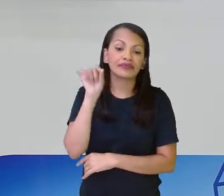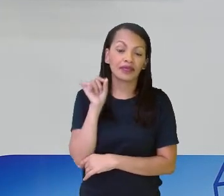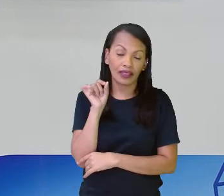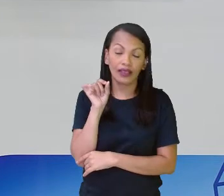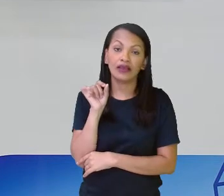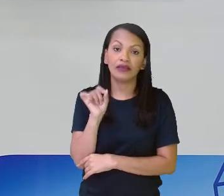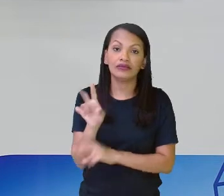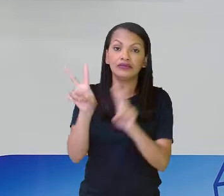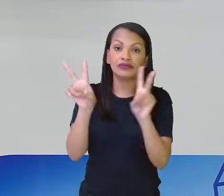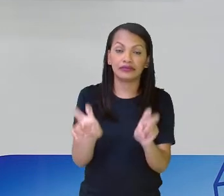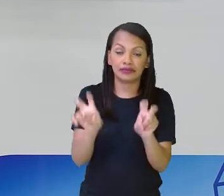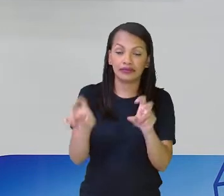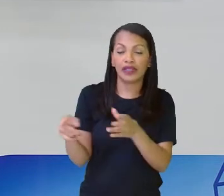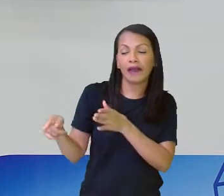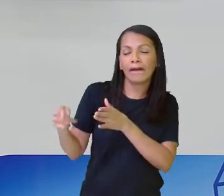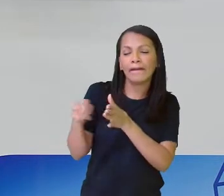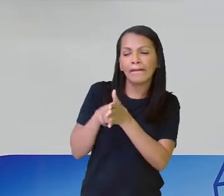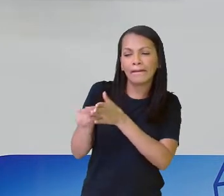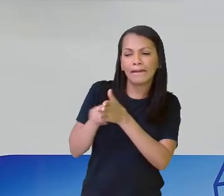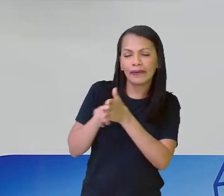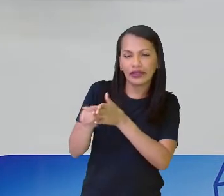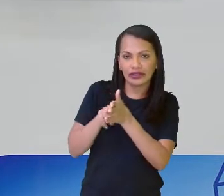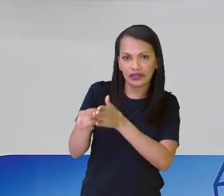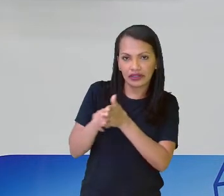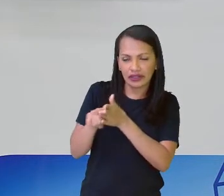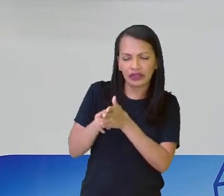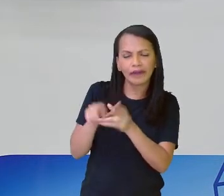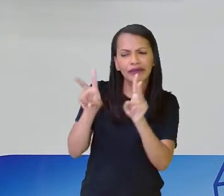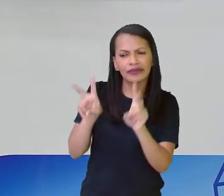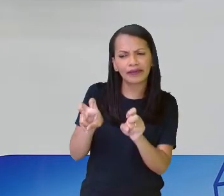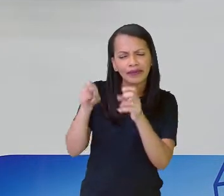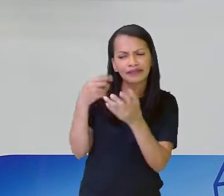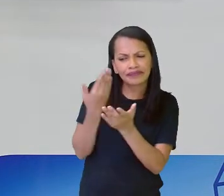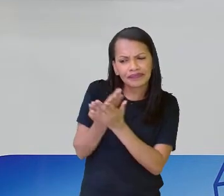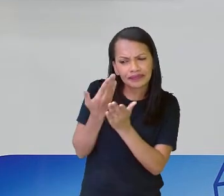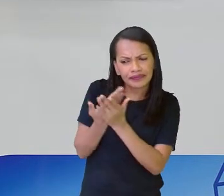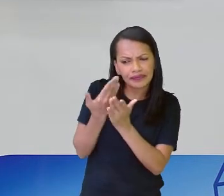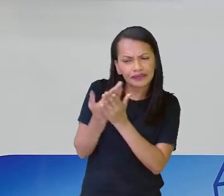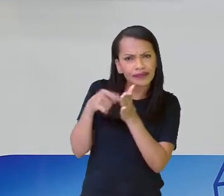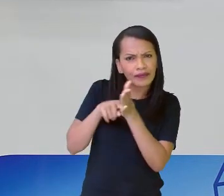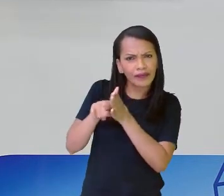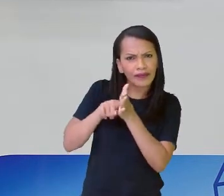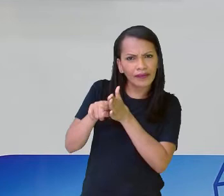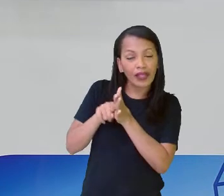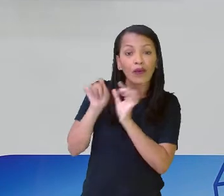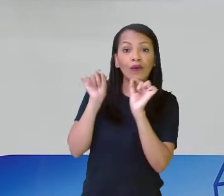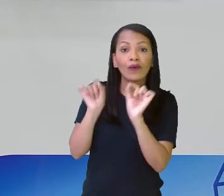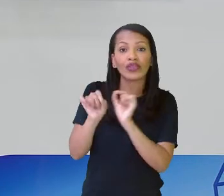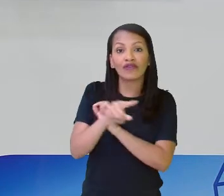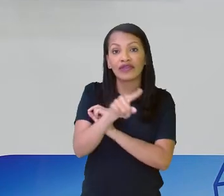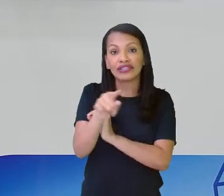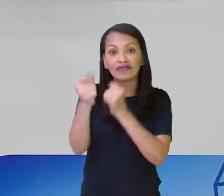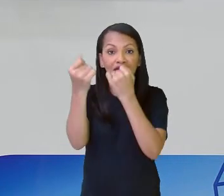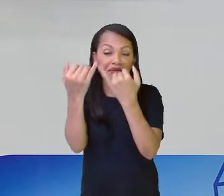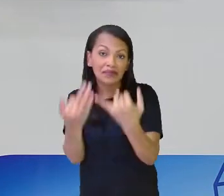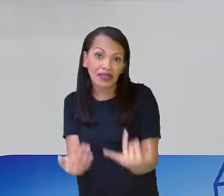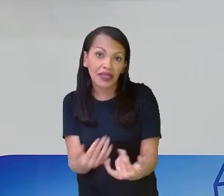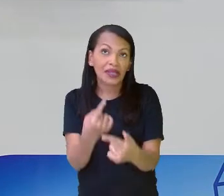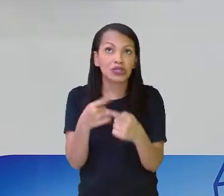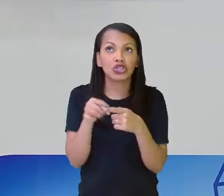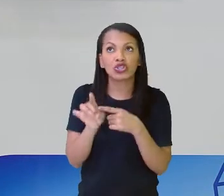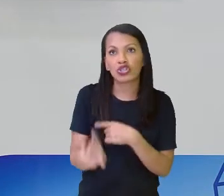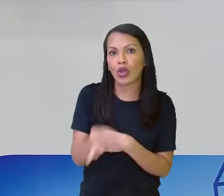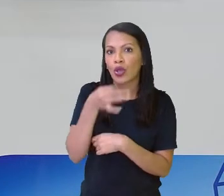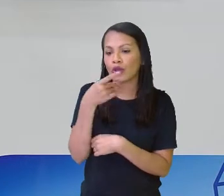vai pesquisar bastante sobre aquele assunto. Você precisa estar inteirado do que você vai falar, porque não é só a